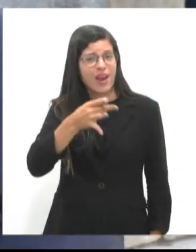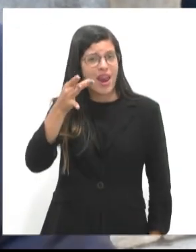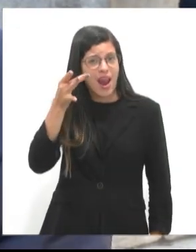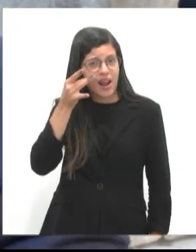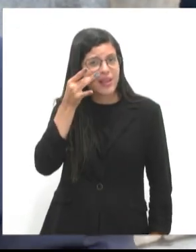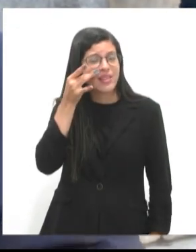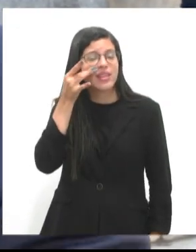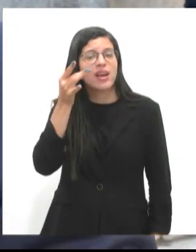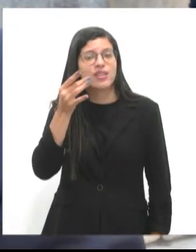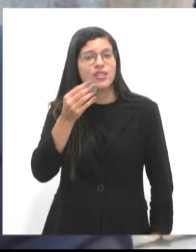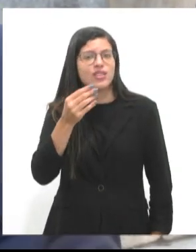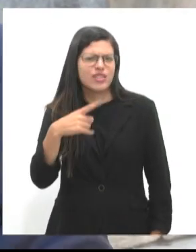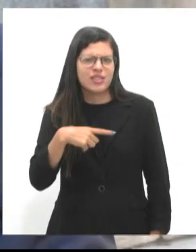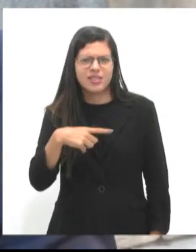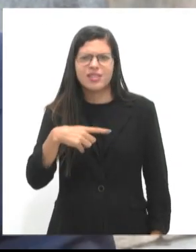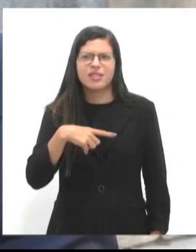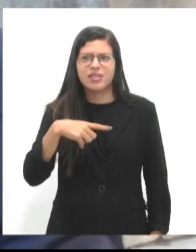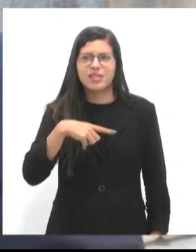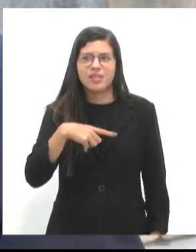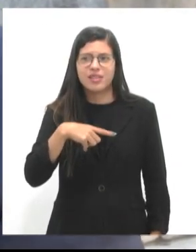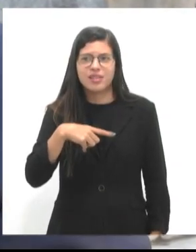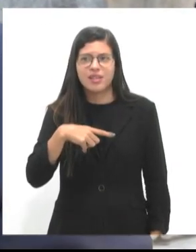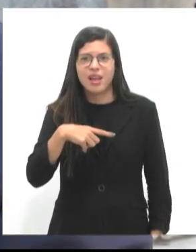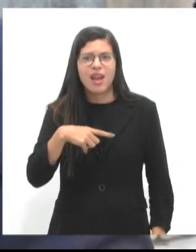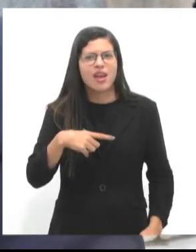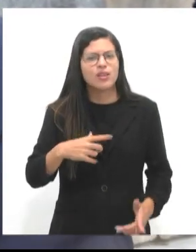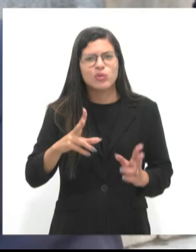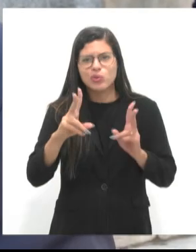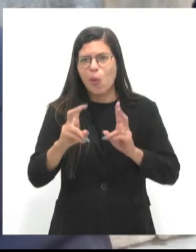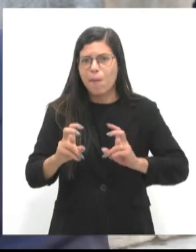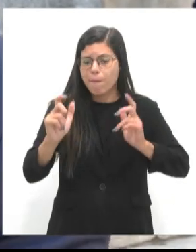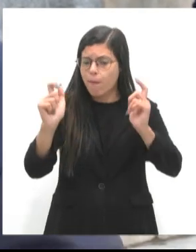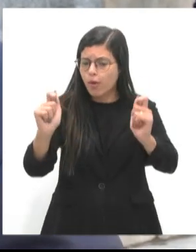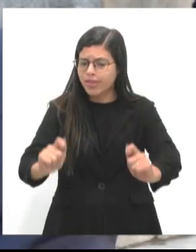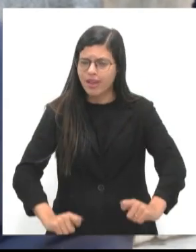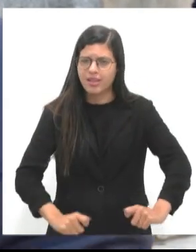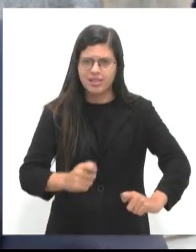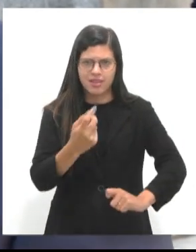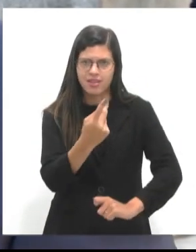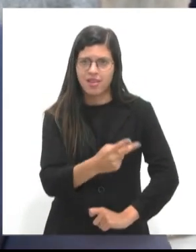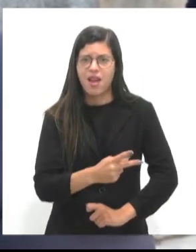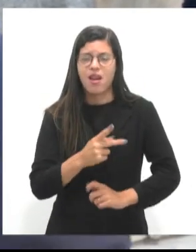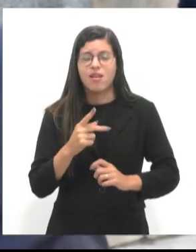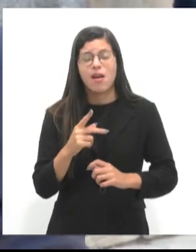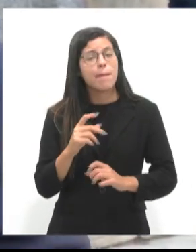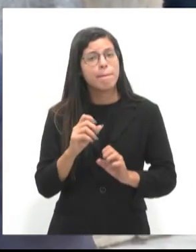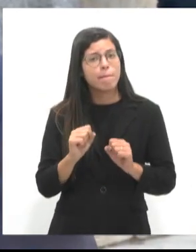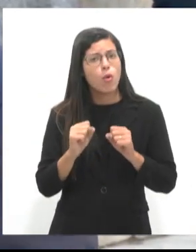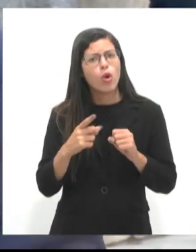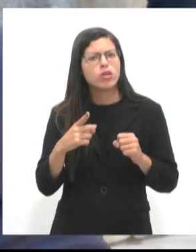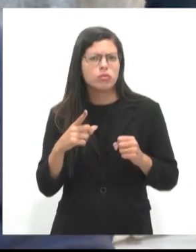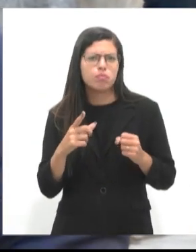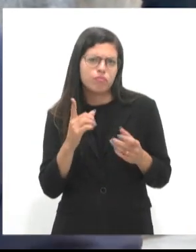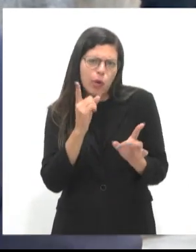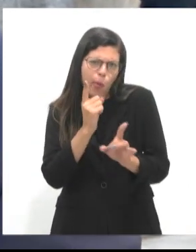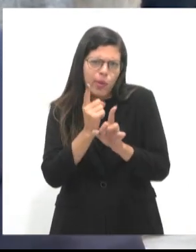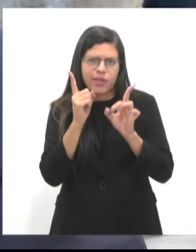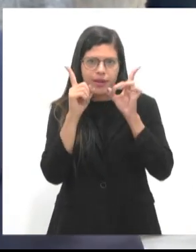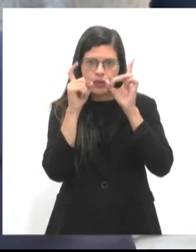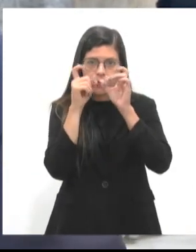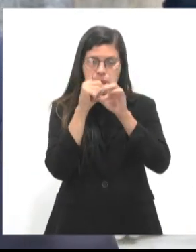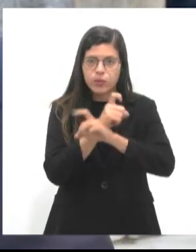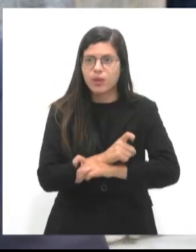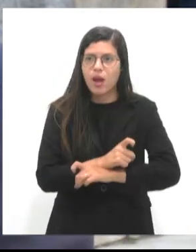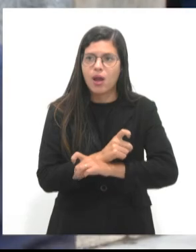as suas questões, que são as questões da sua potência, e que em algum momento pode haver alguma dificuldade devido